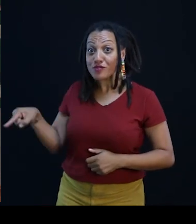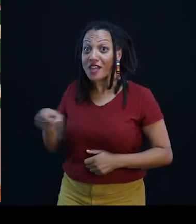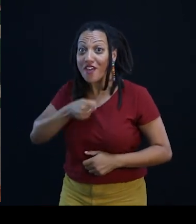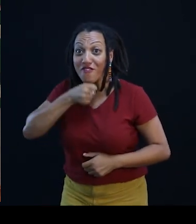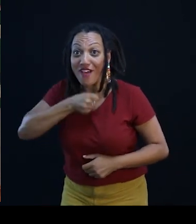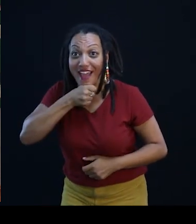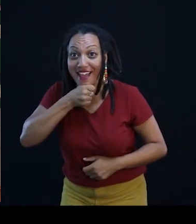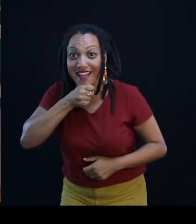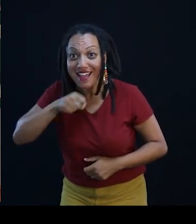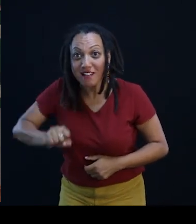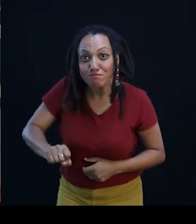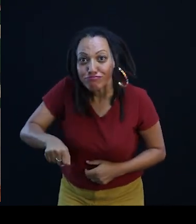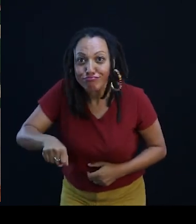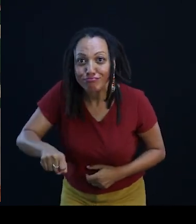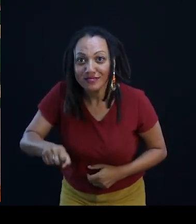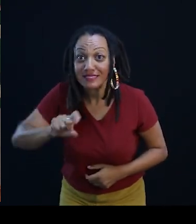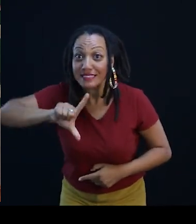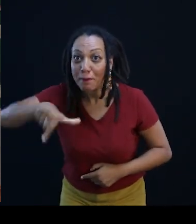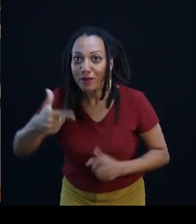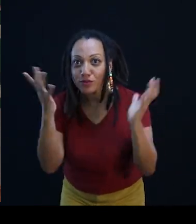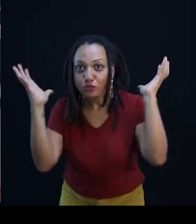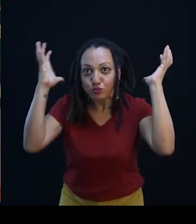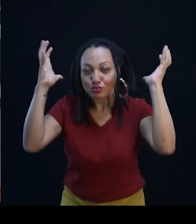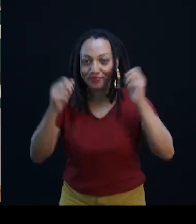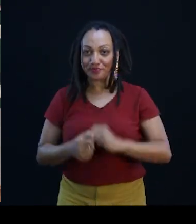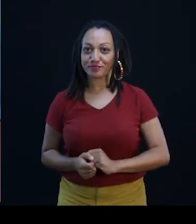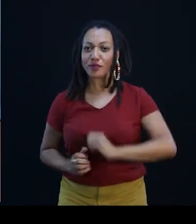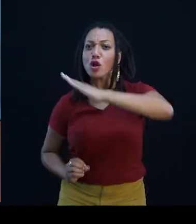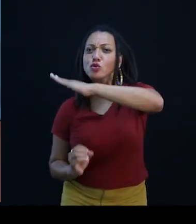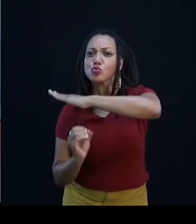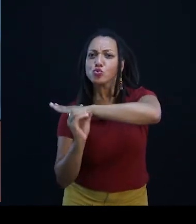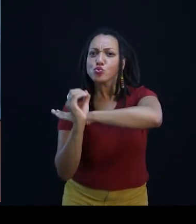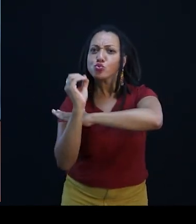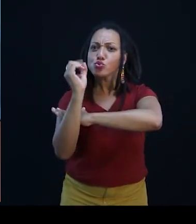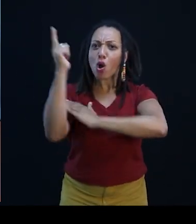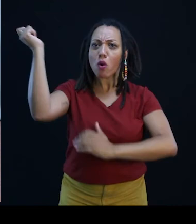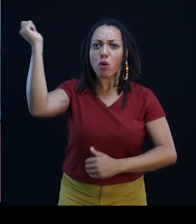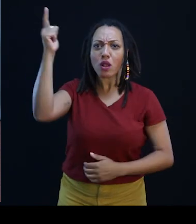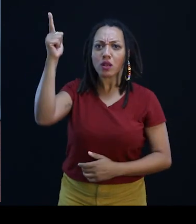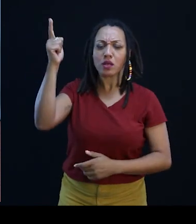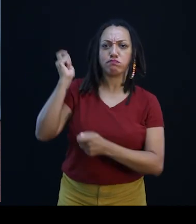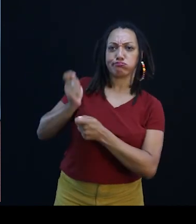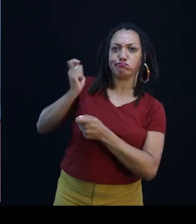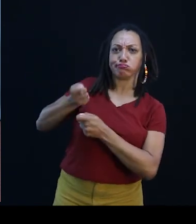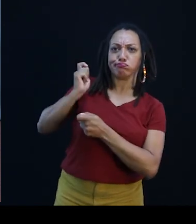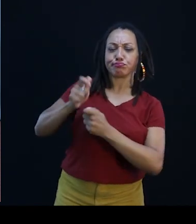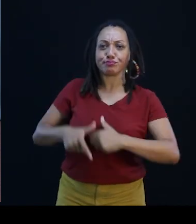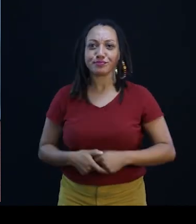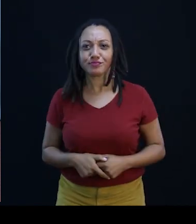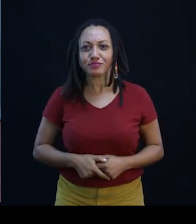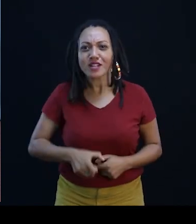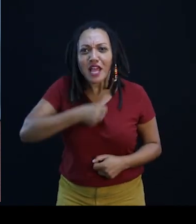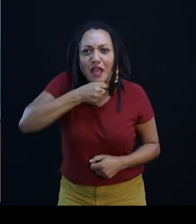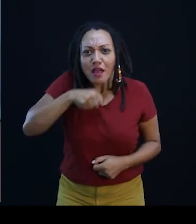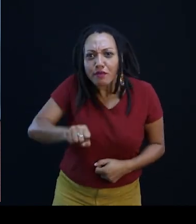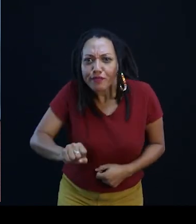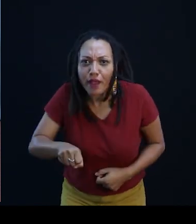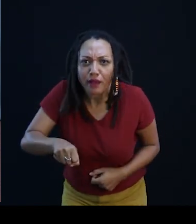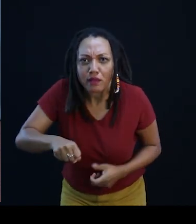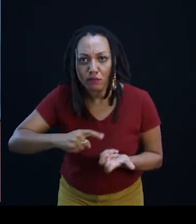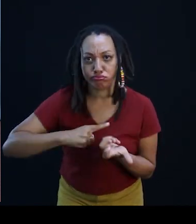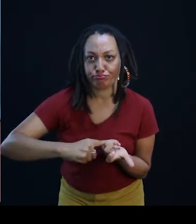faz a velhinha, tá? E depois você faz a trouxa aí. O sol vem nascendo ali, eu vi uma velhinha